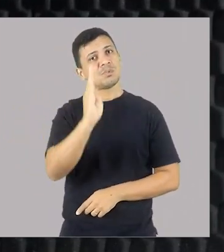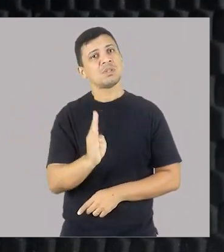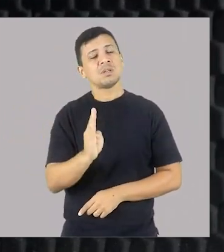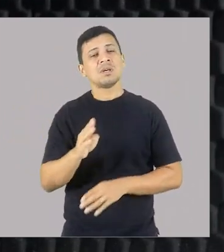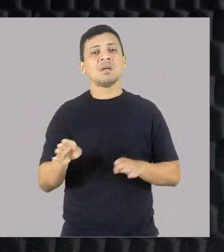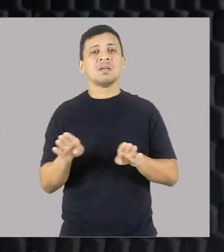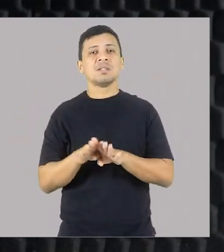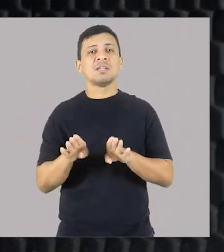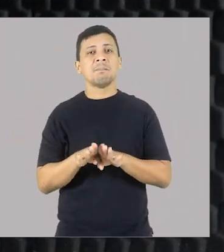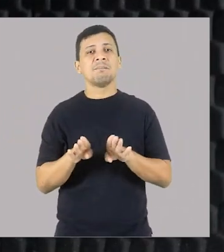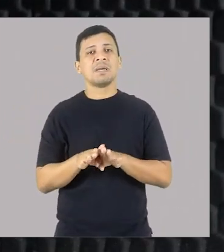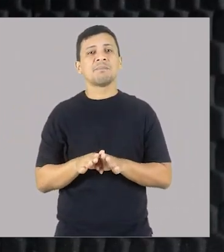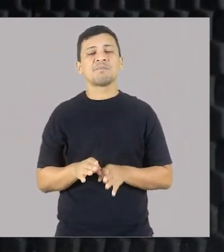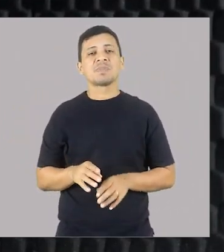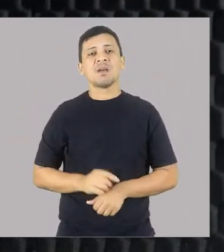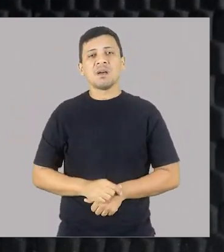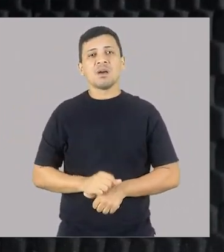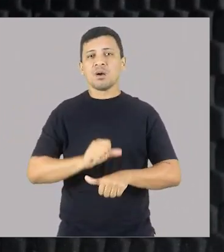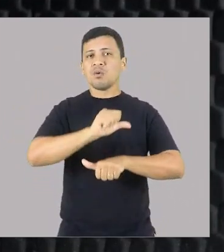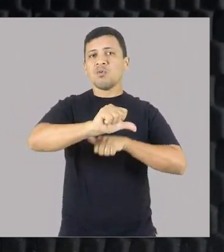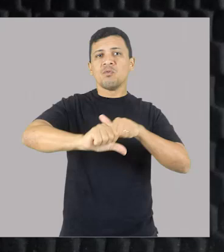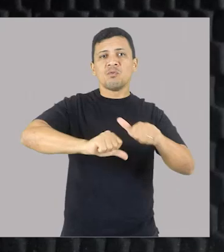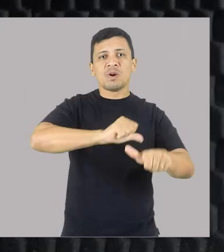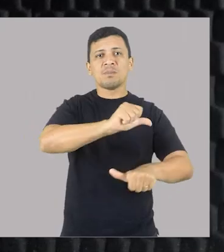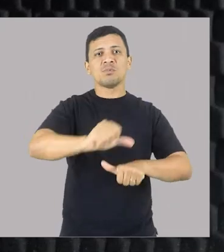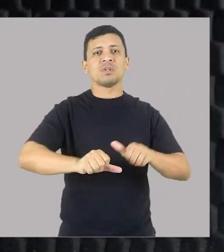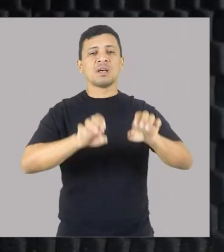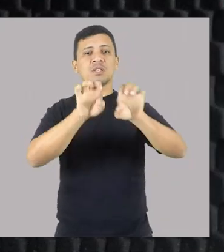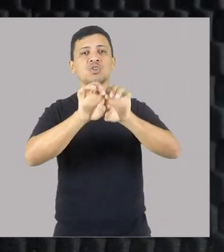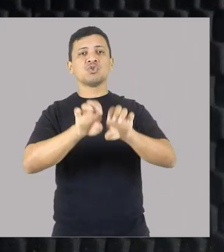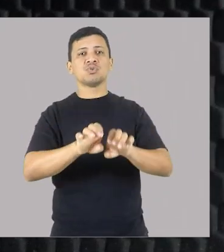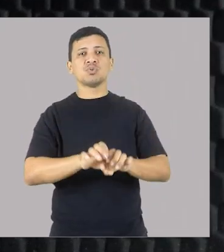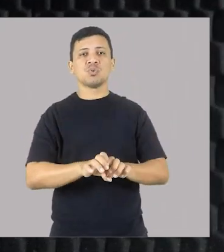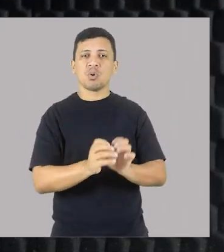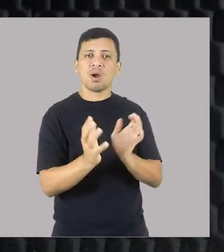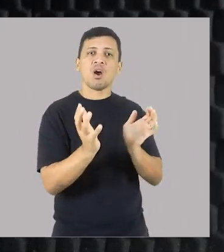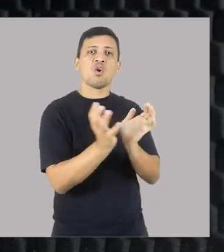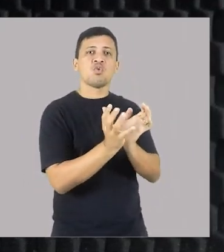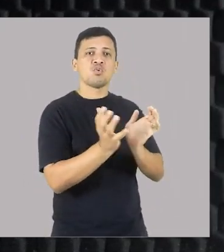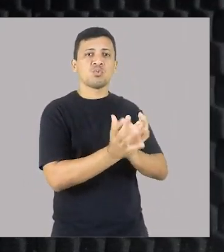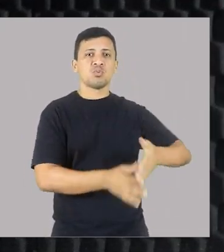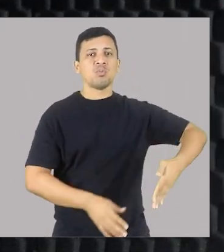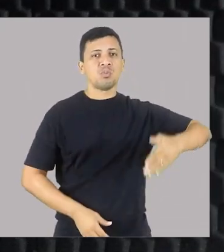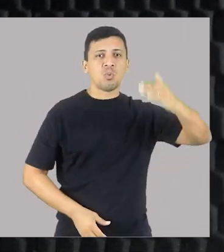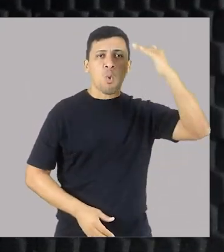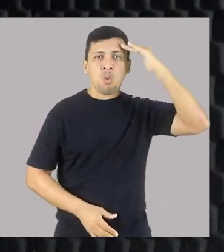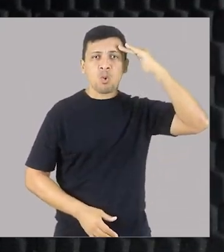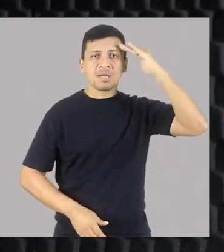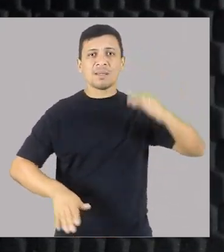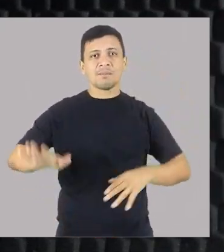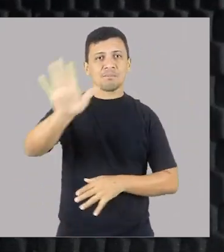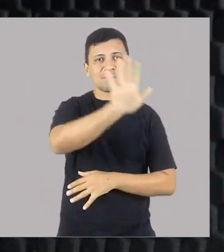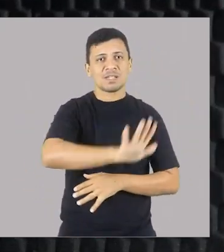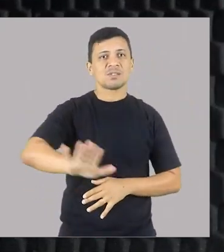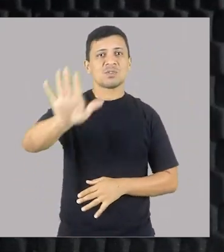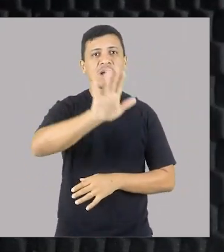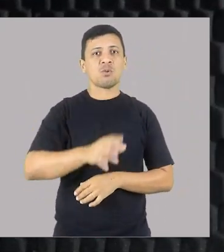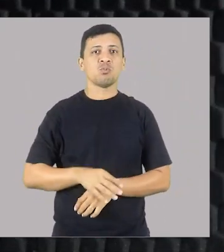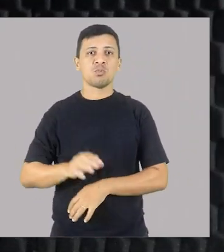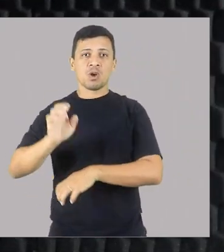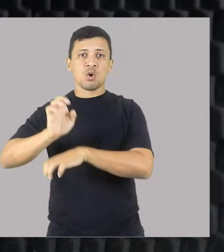modificar a estrutura da Guarda Nacional, onde ela passa a ser controlada pelo